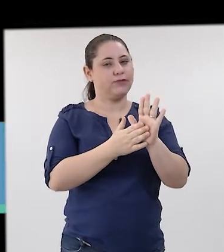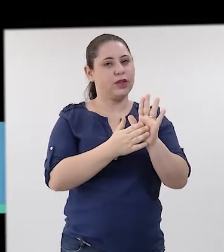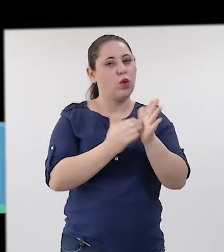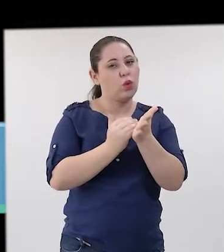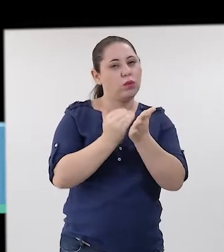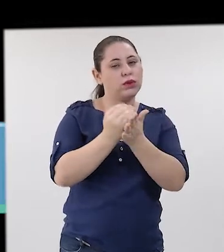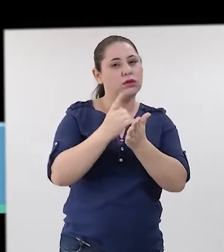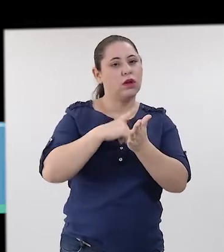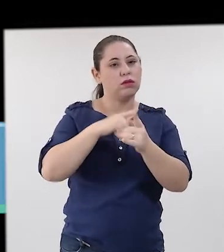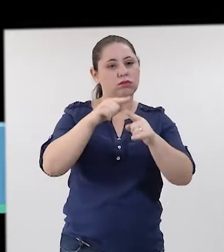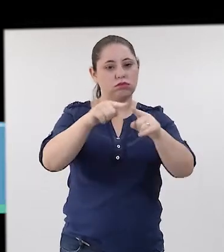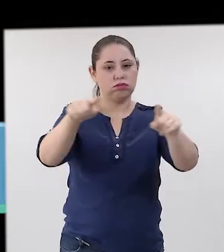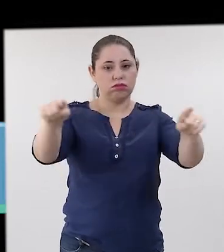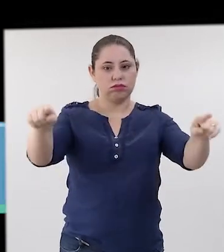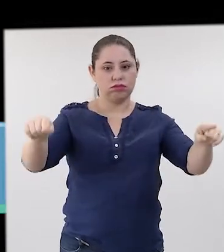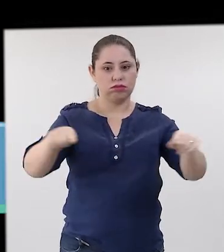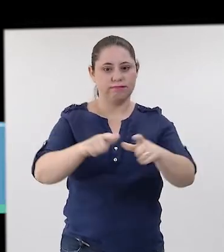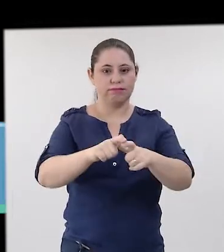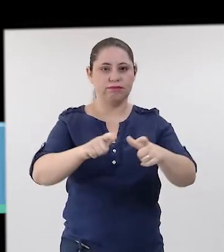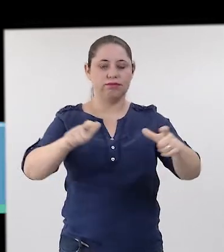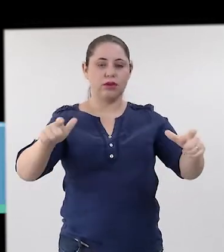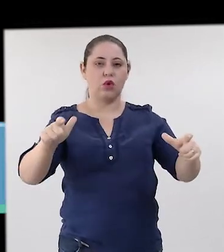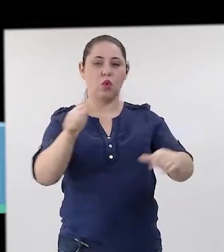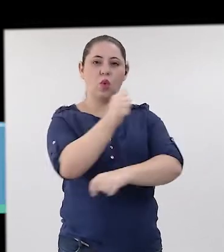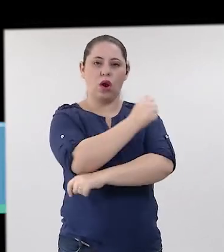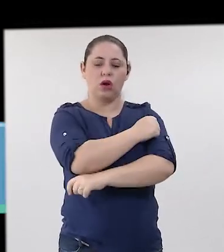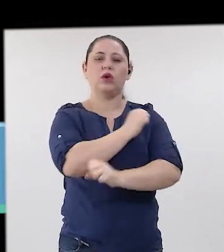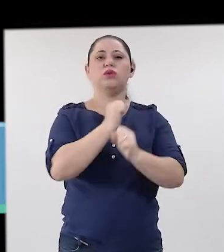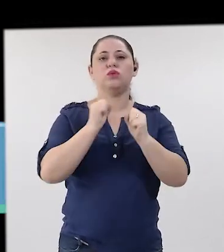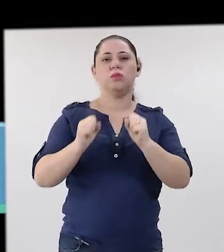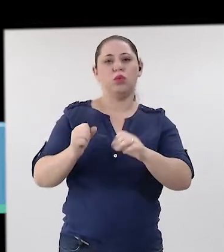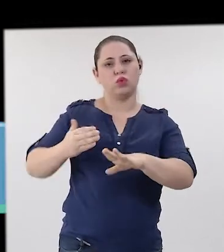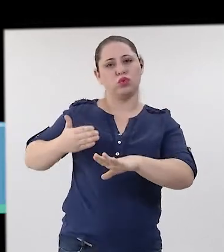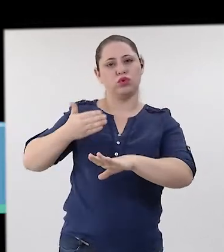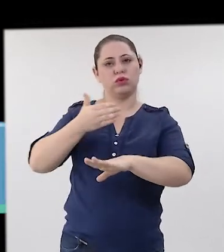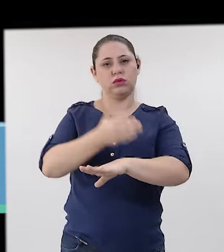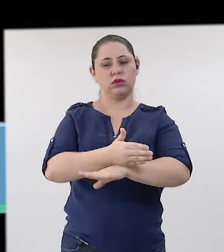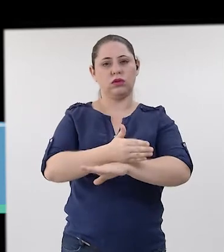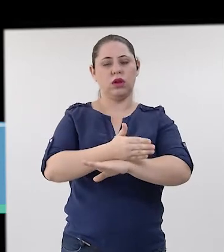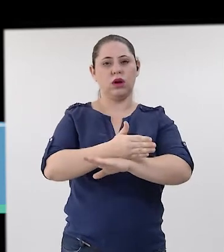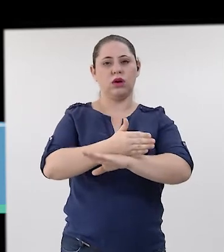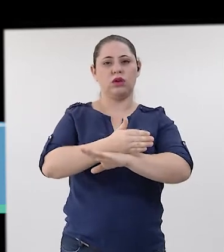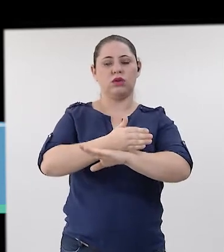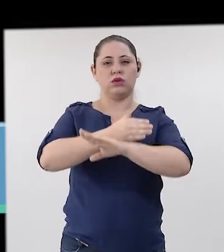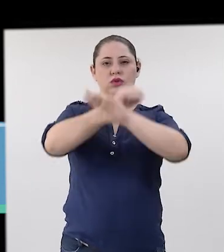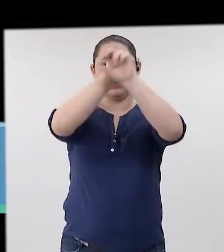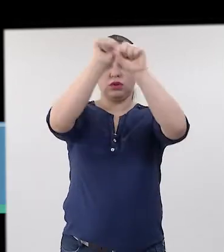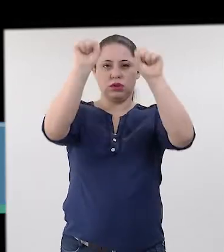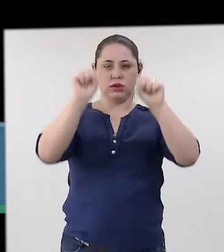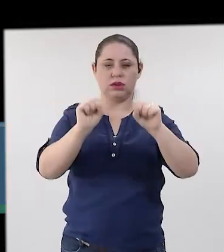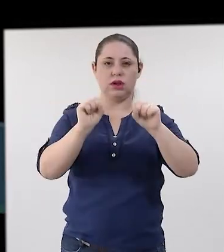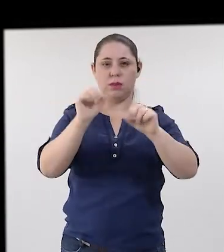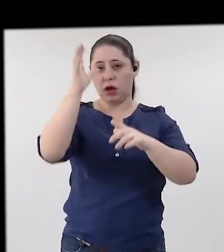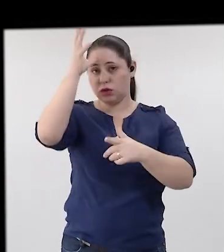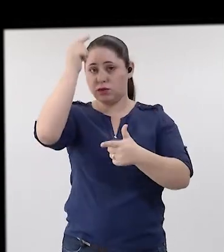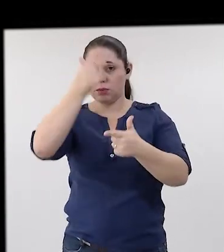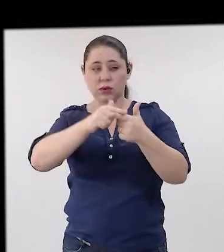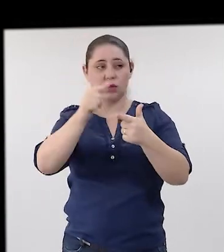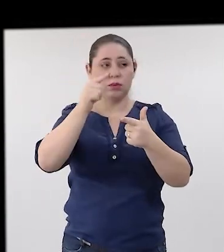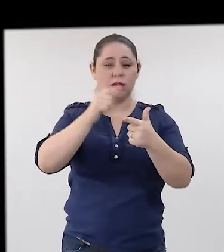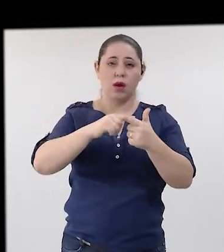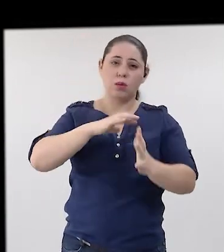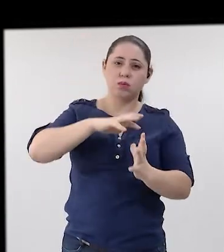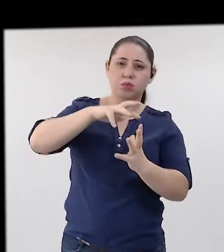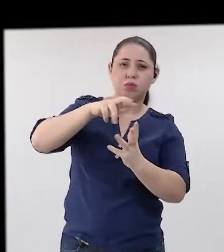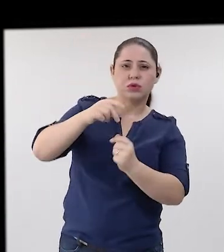ela está voltada para um ambiente um pouco maior, onde os alunos eles podem ingressar dentro da plataforma, resolver problemas do